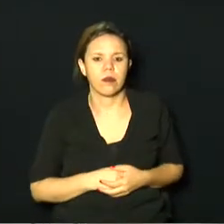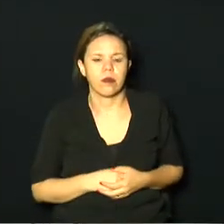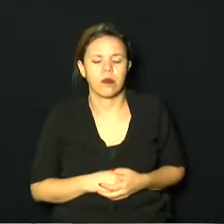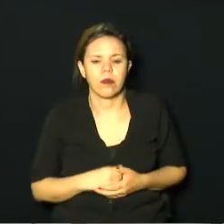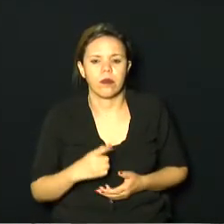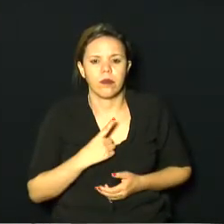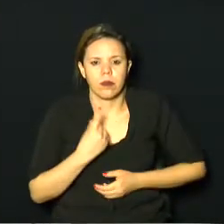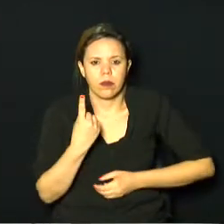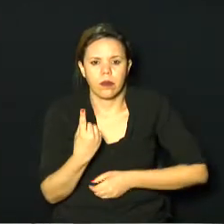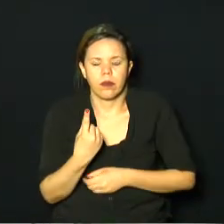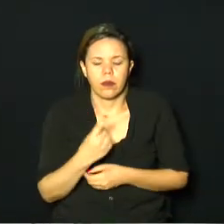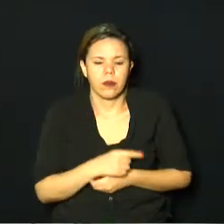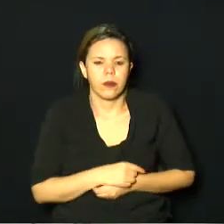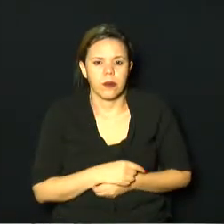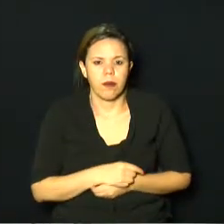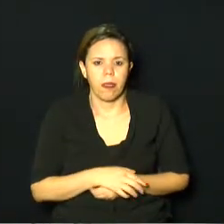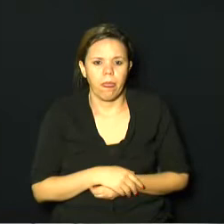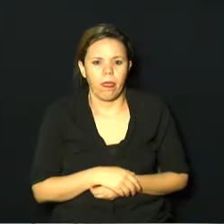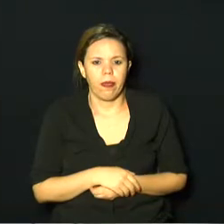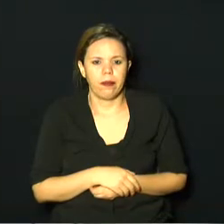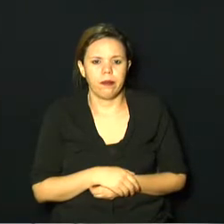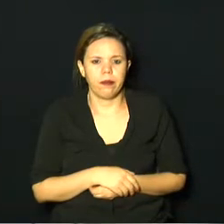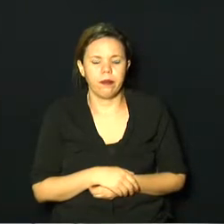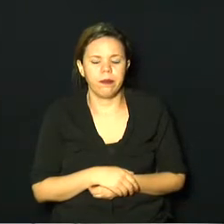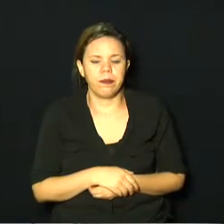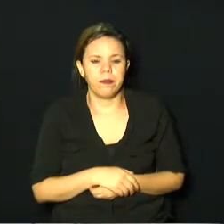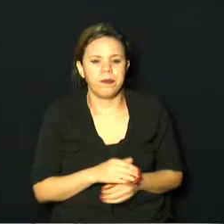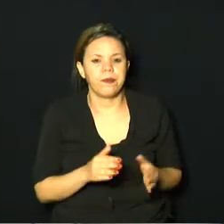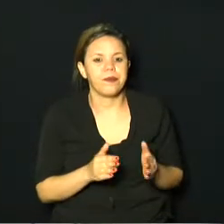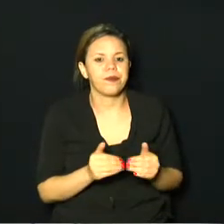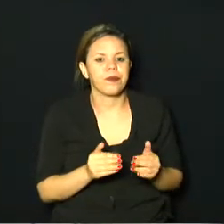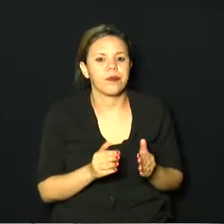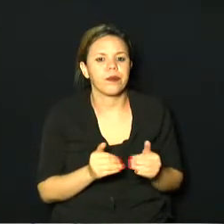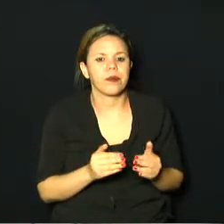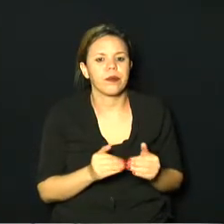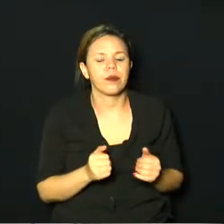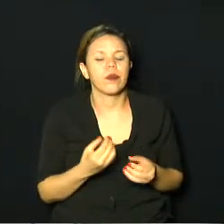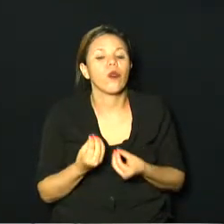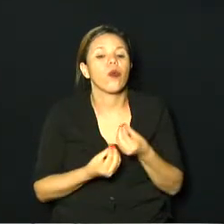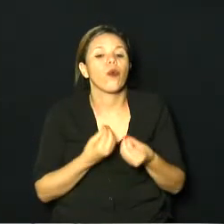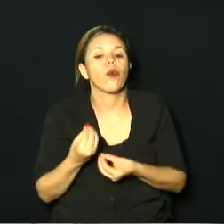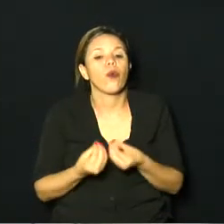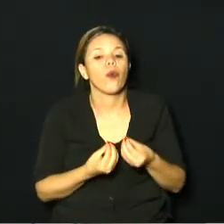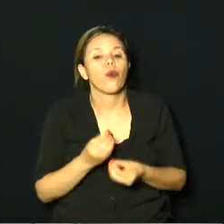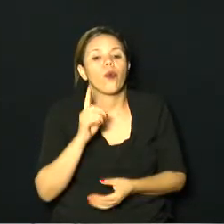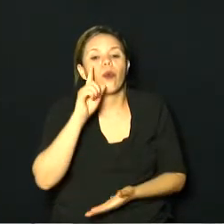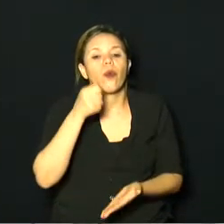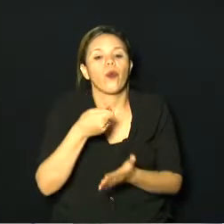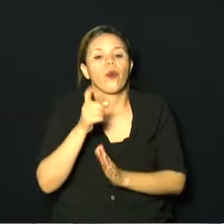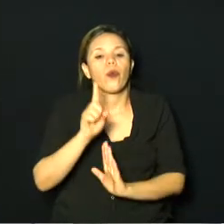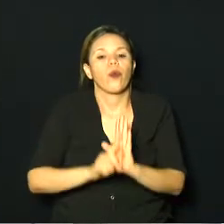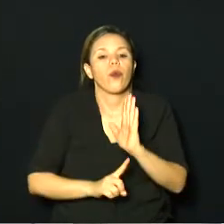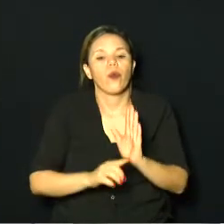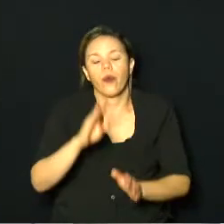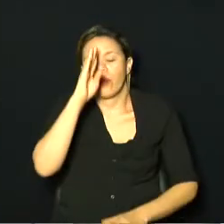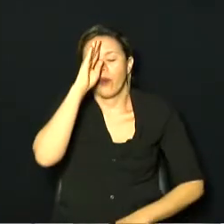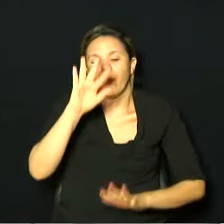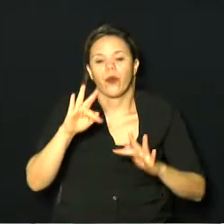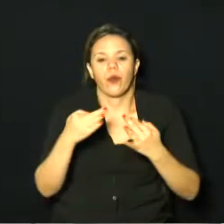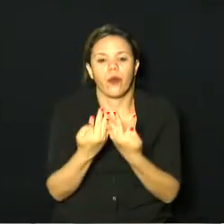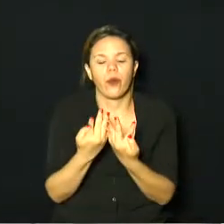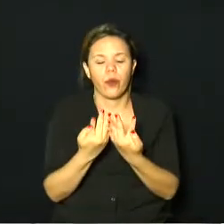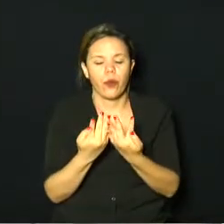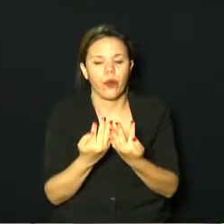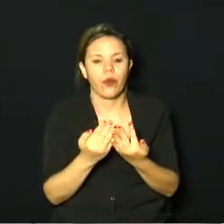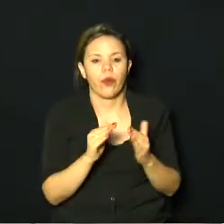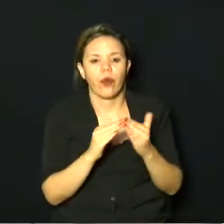aqui que foi uma petição por garantia de direitos fundamentais das famílias de ocupação Nelson